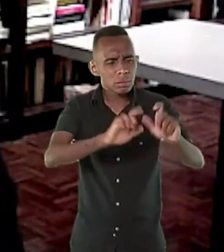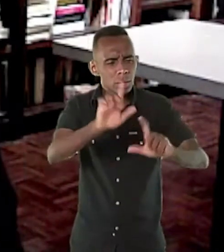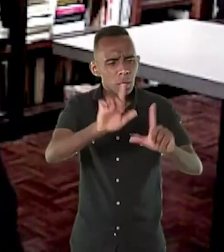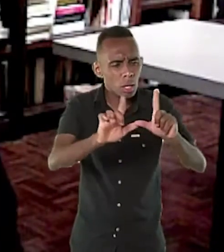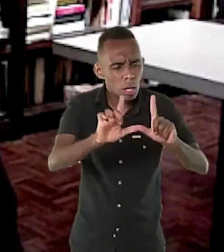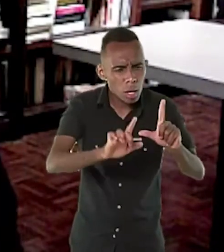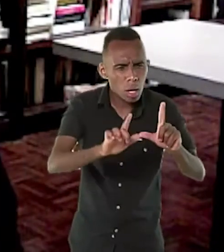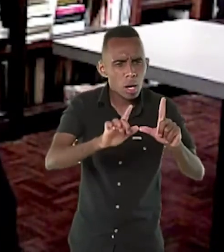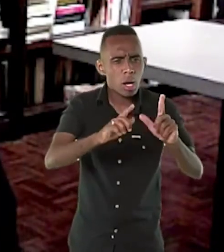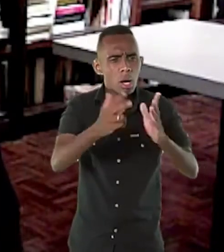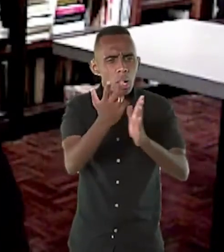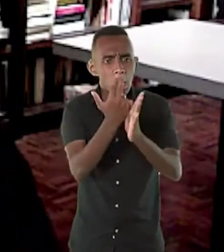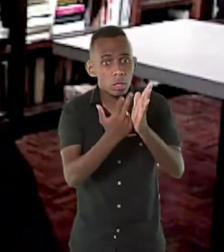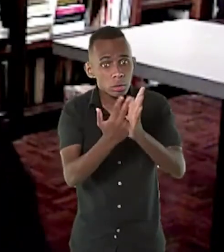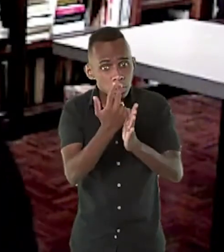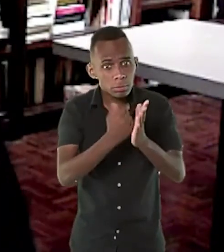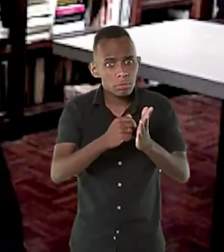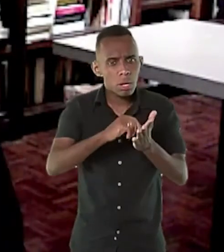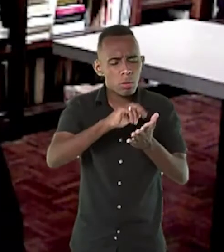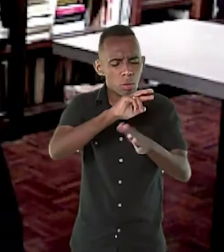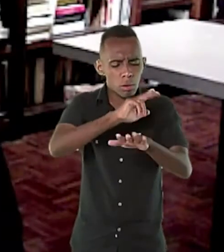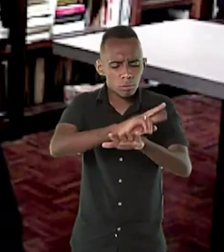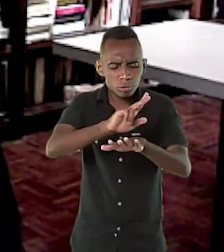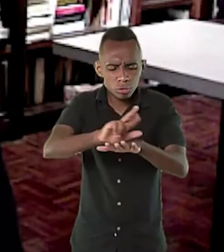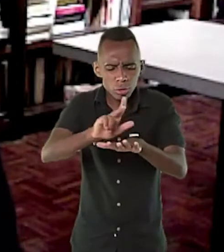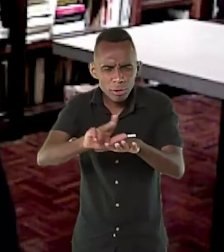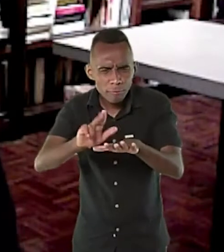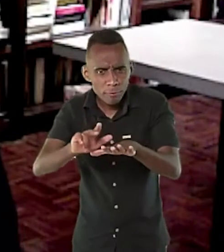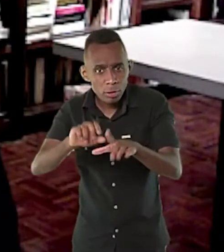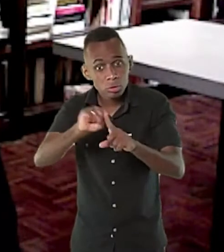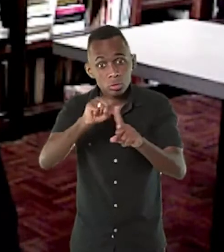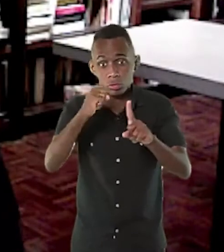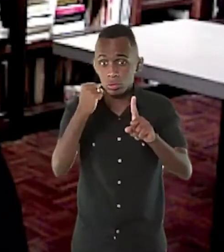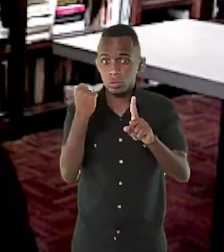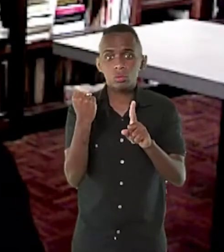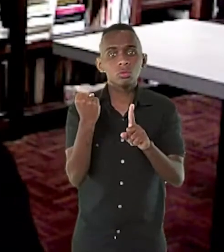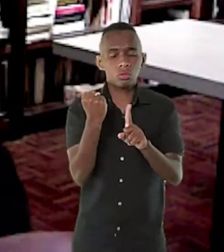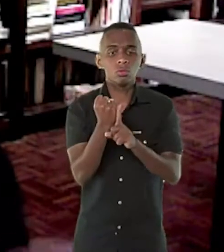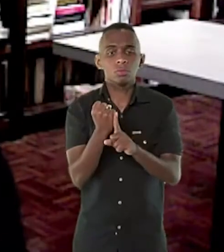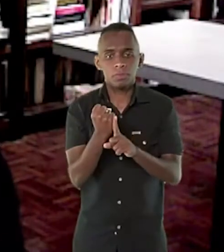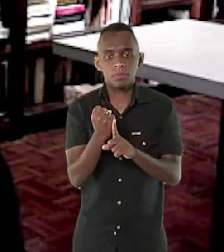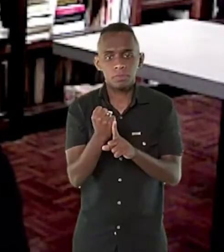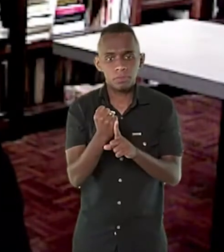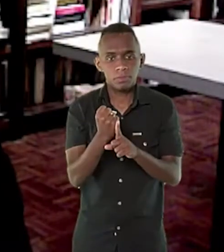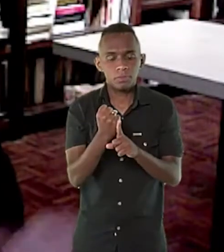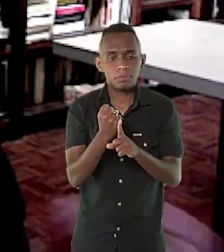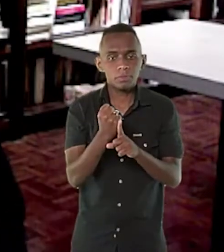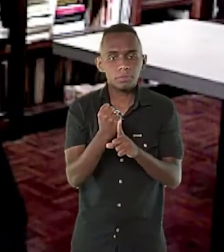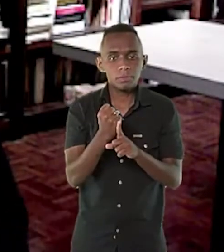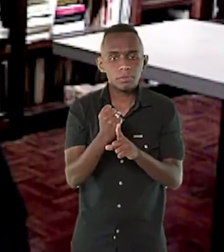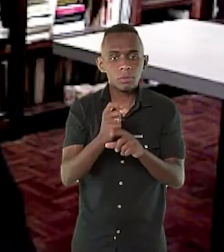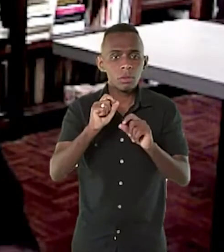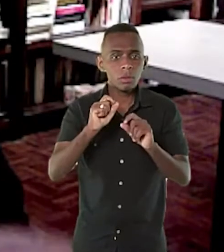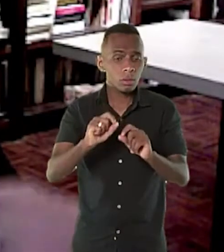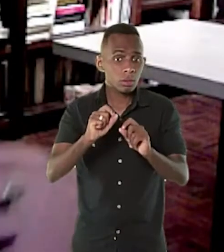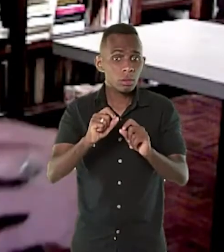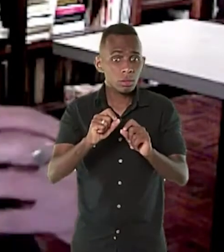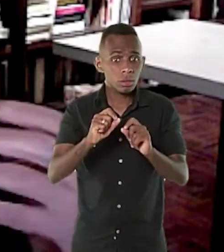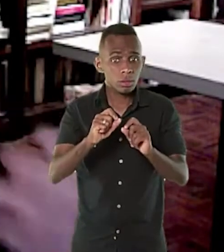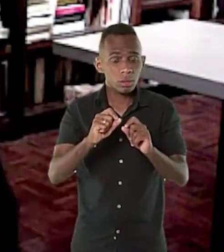uma diversidade social que não tem precedentes na história. E isso